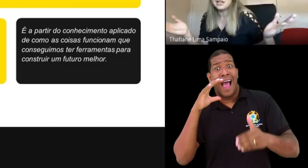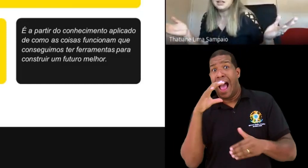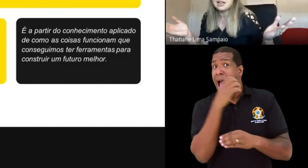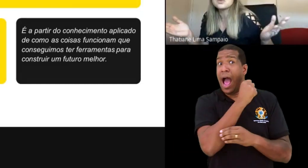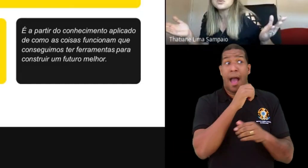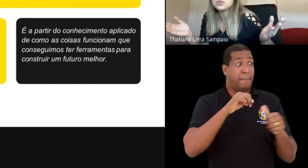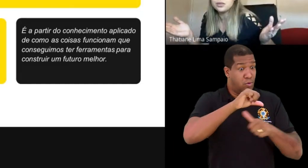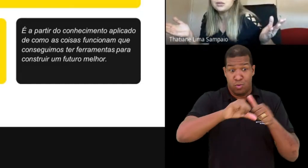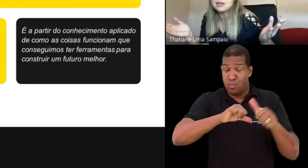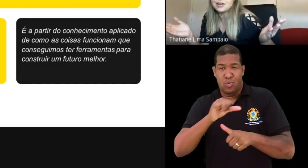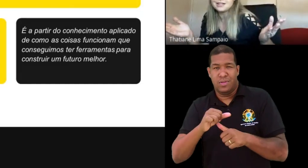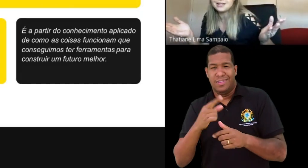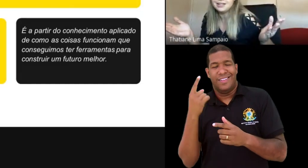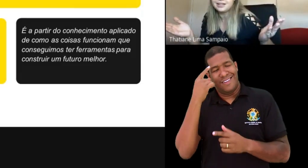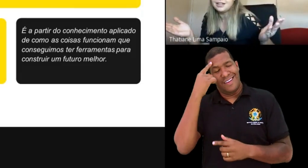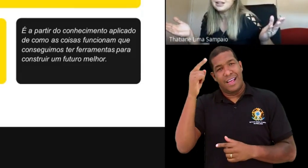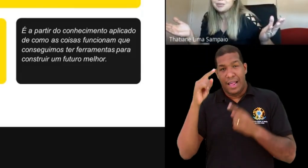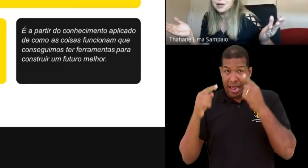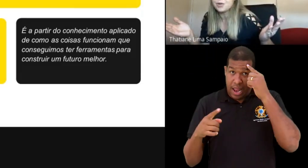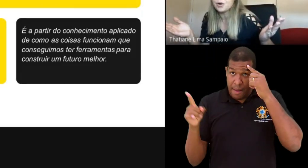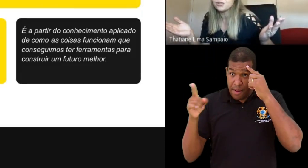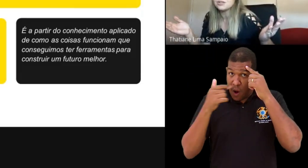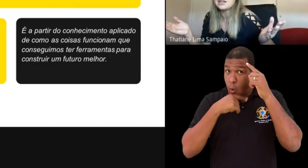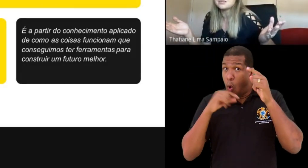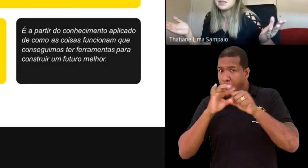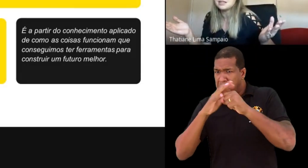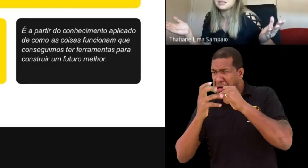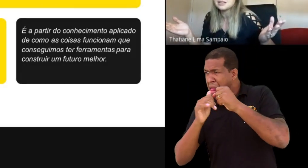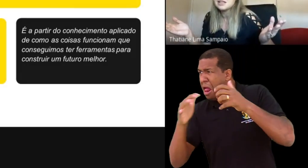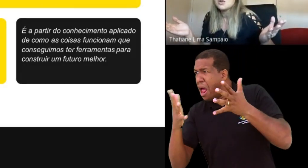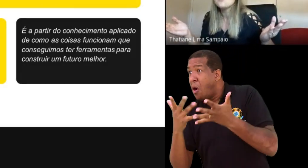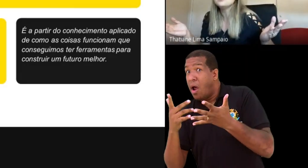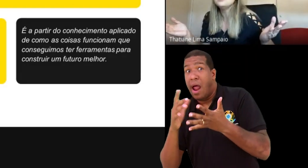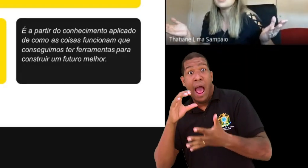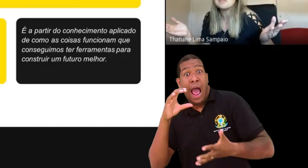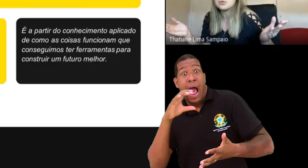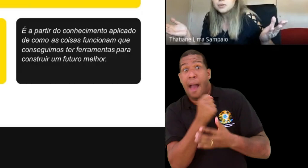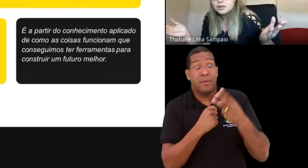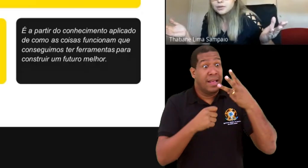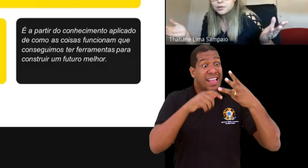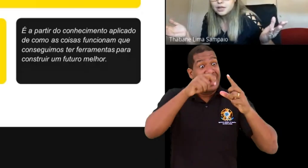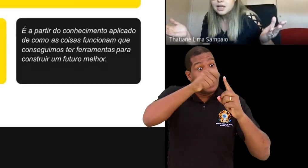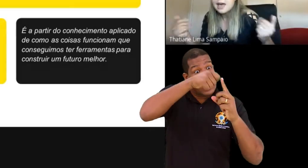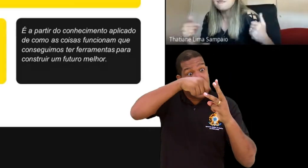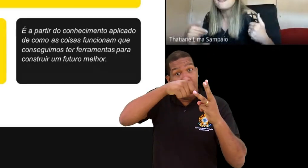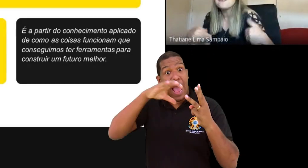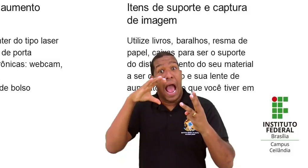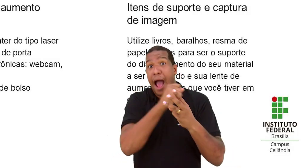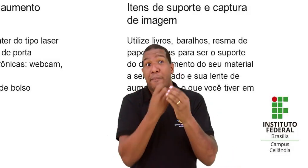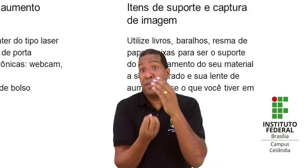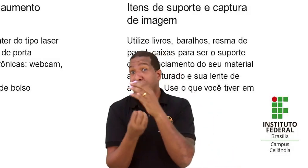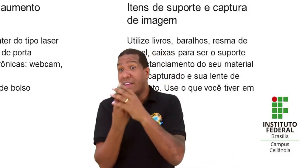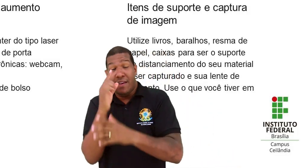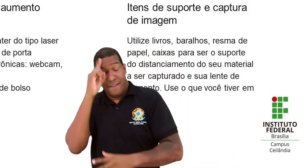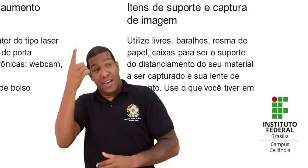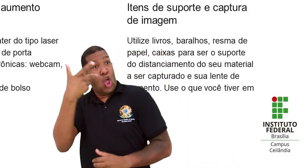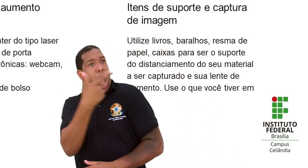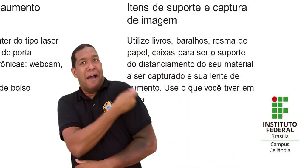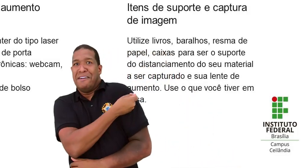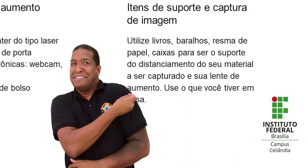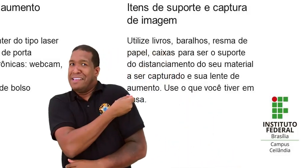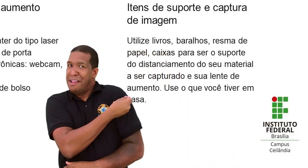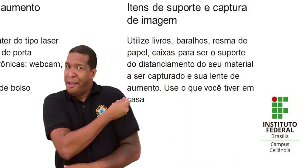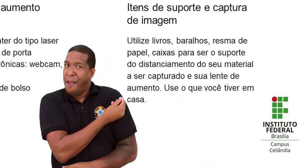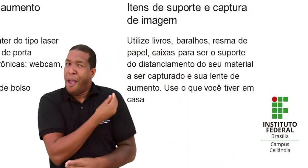Tanto é que eles construíram uma vacina em tempo recorde, em 6 meses. Como que isso é possível? Foi possível a partir